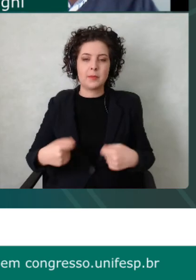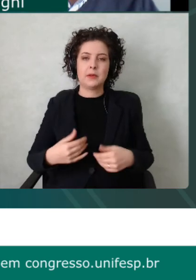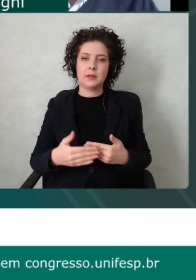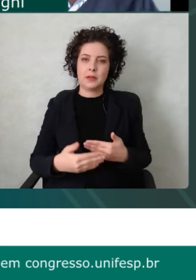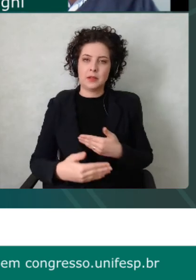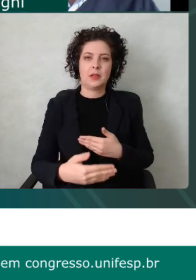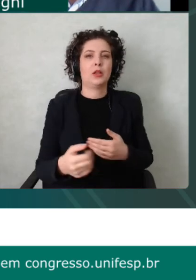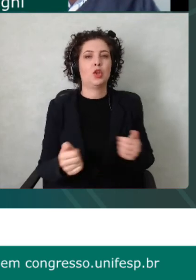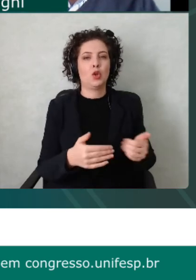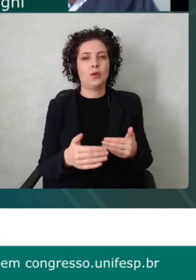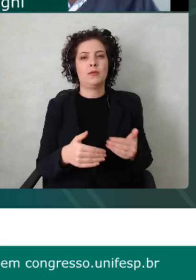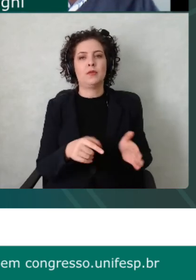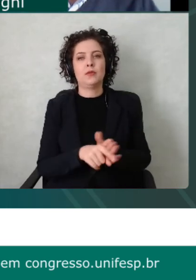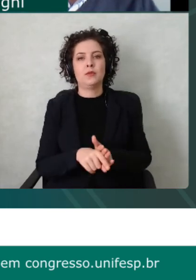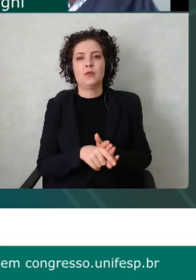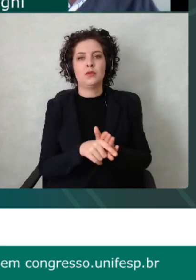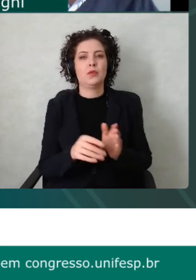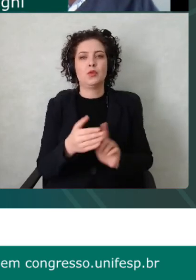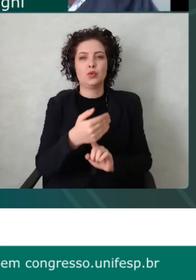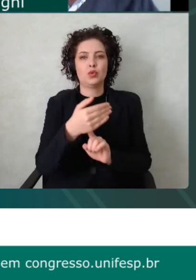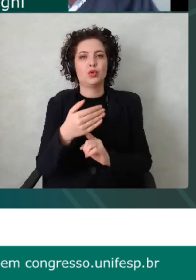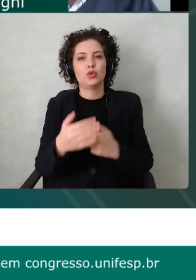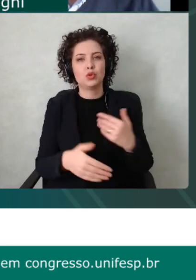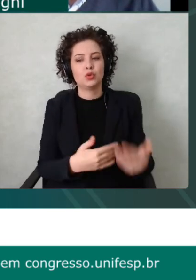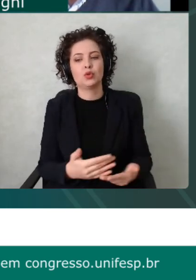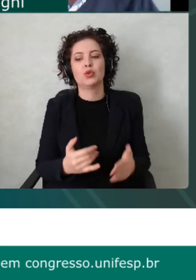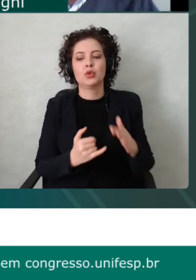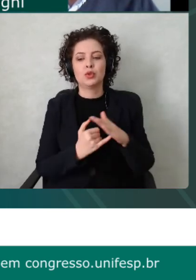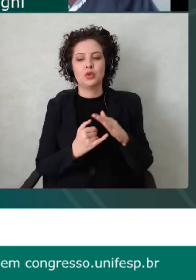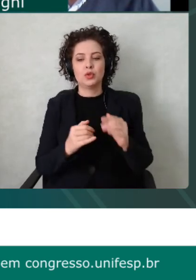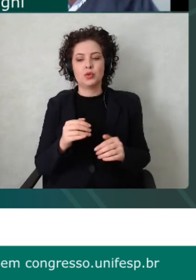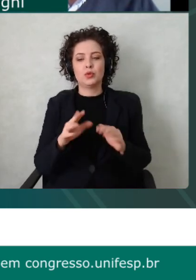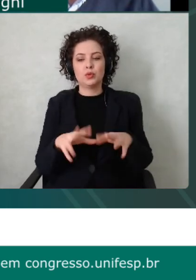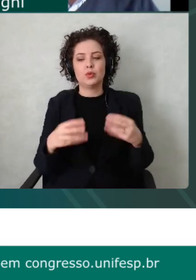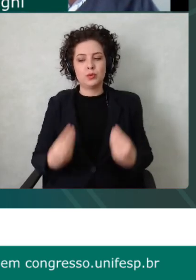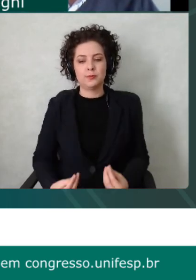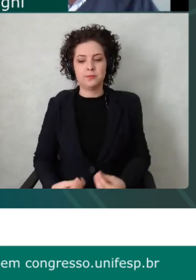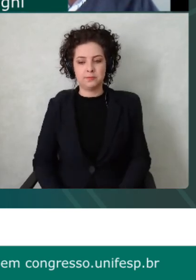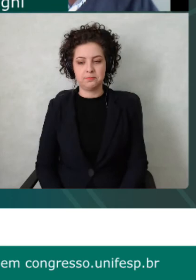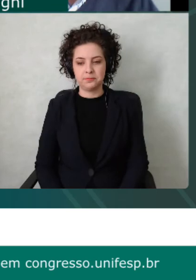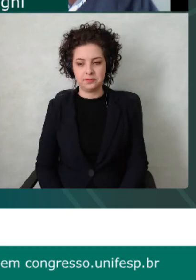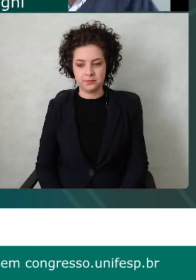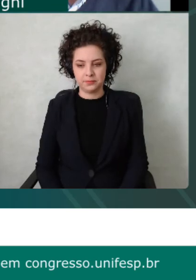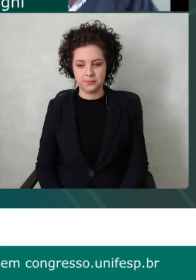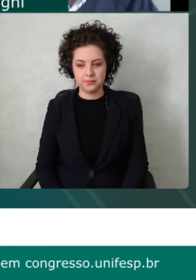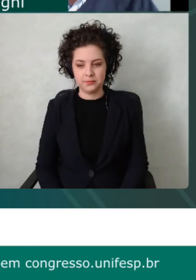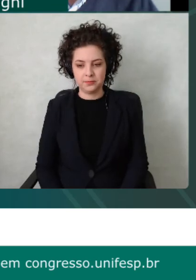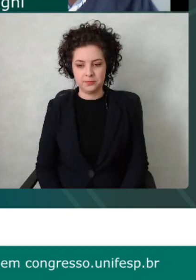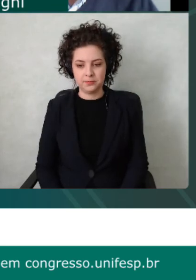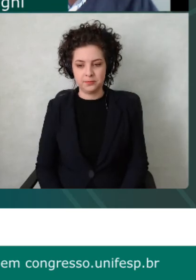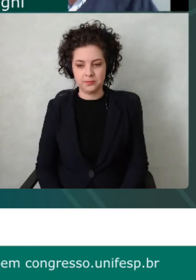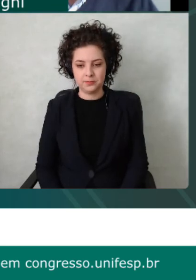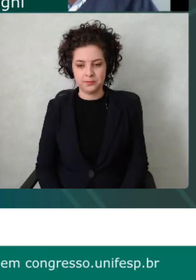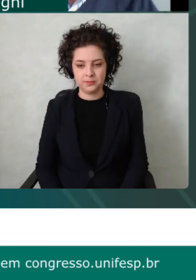desenvolvimentos tecnológicos que vai vir com o Instituto da Unifesp, se financiar.